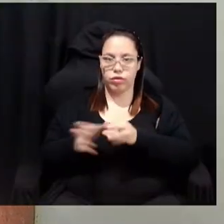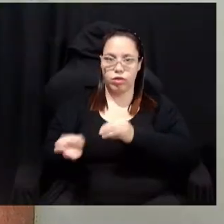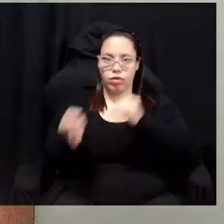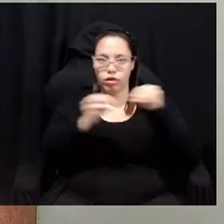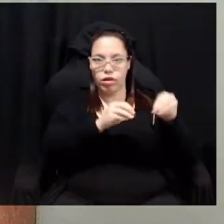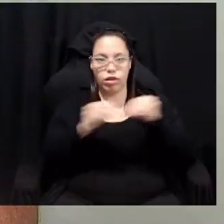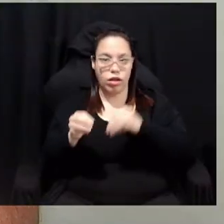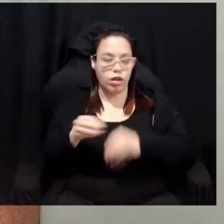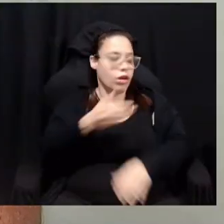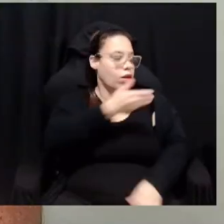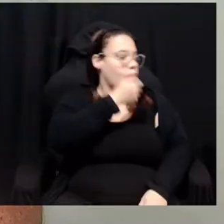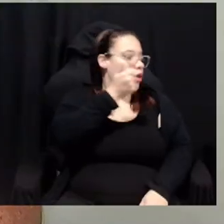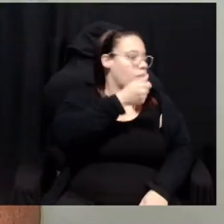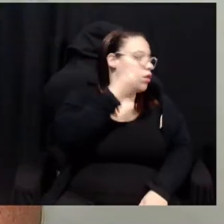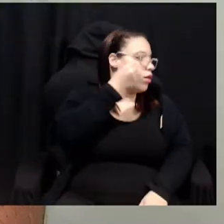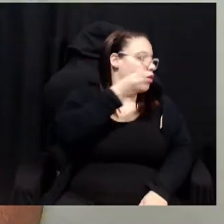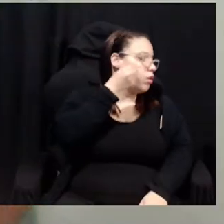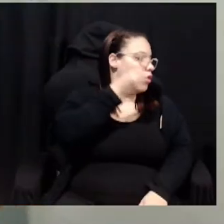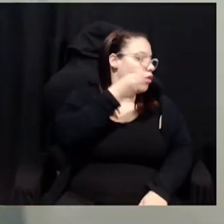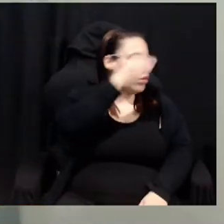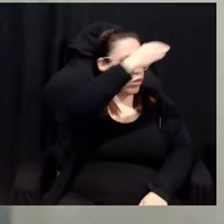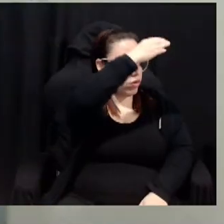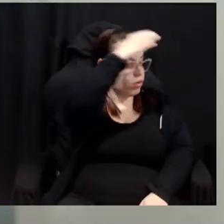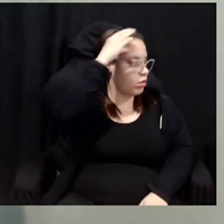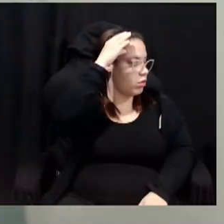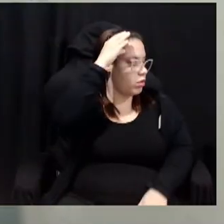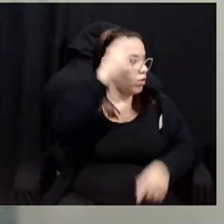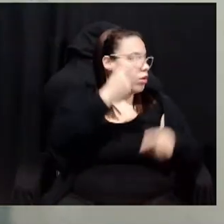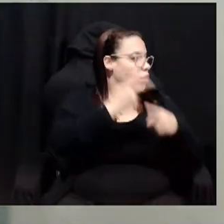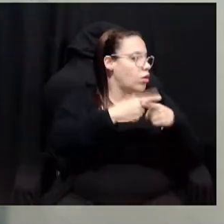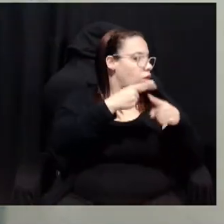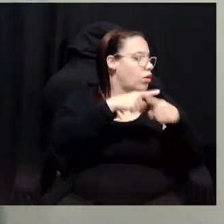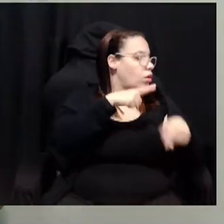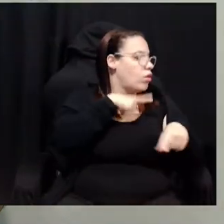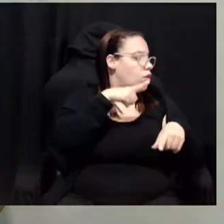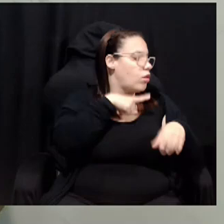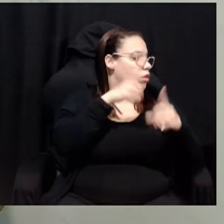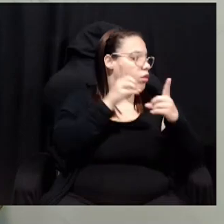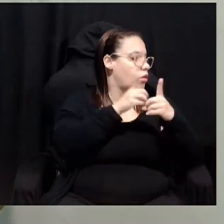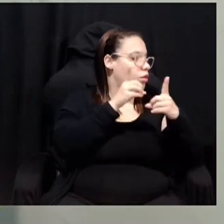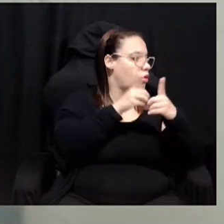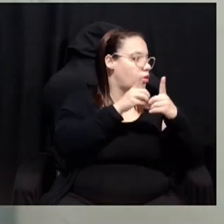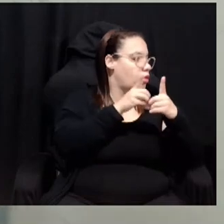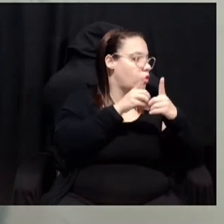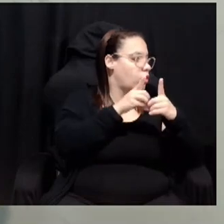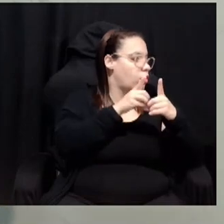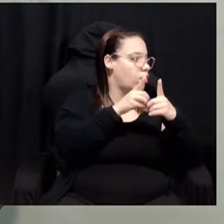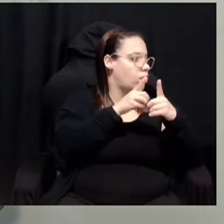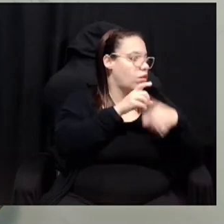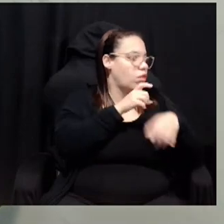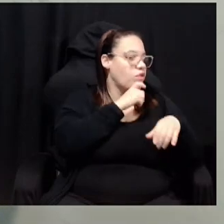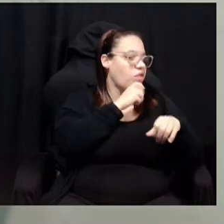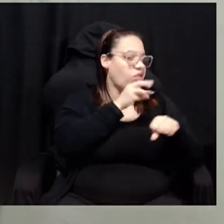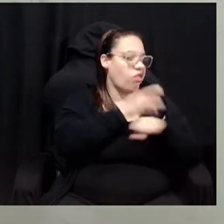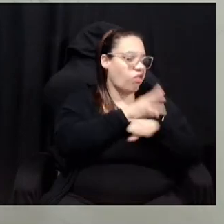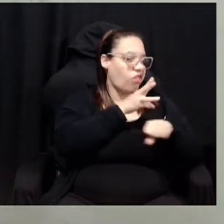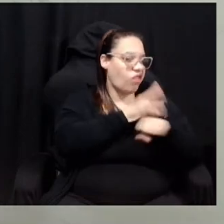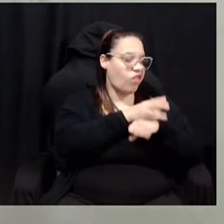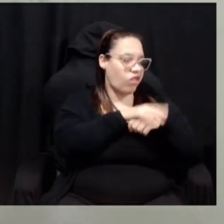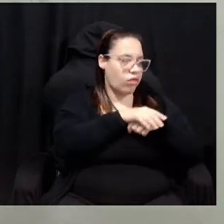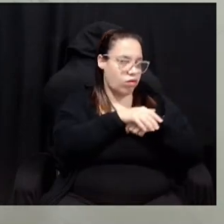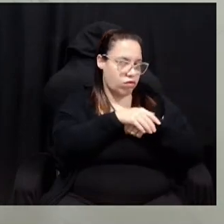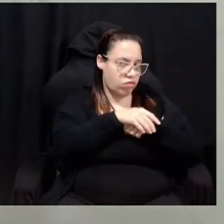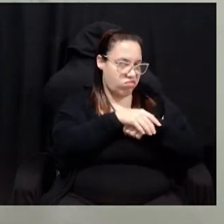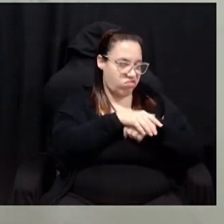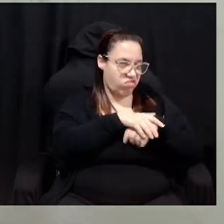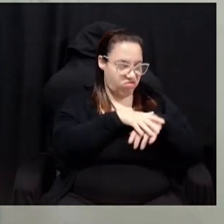melhora a experiência do seu cliente. Porque muitas vezes eu tinha um atendimento frio via WhatsApp, eu tinha um atendimento frio por meio de